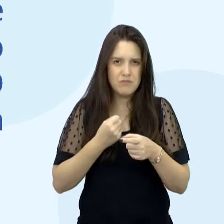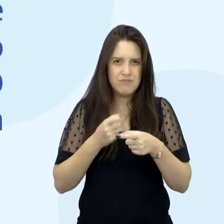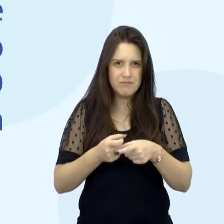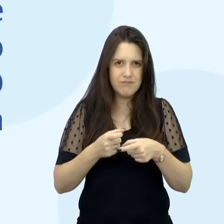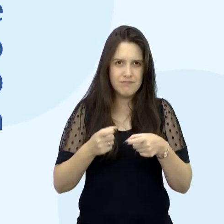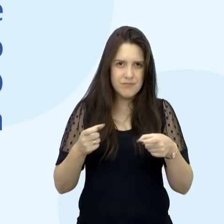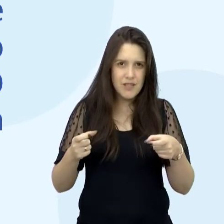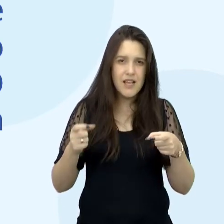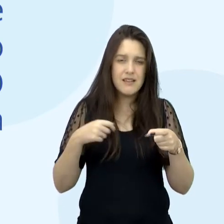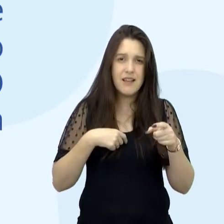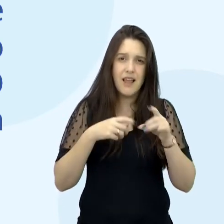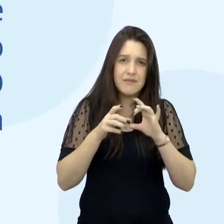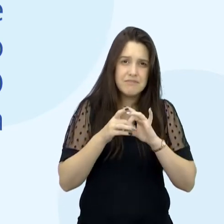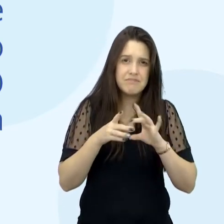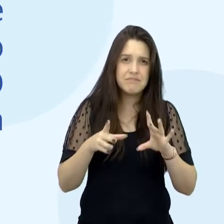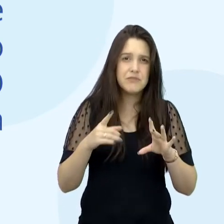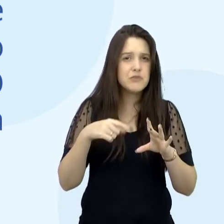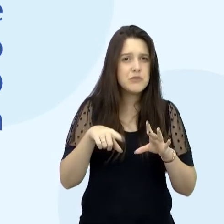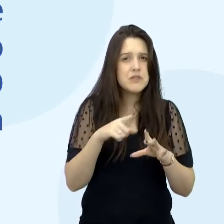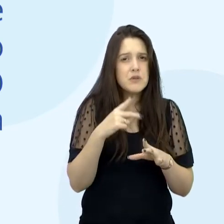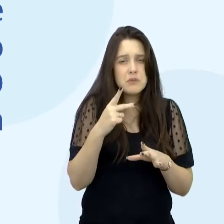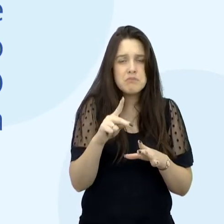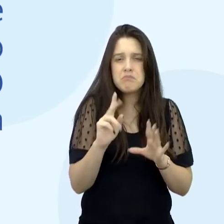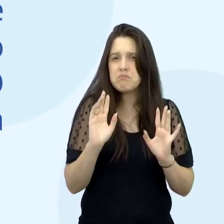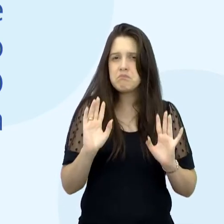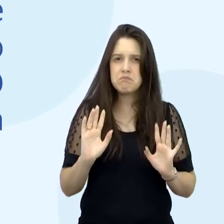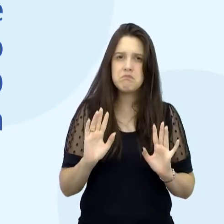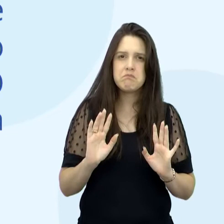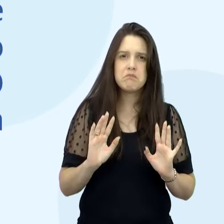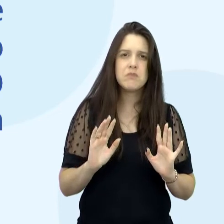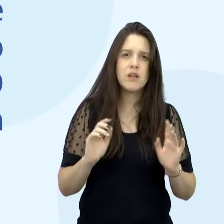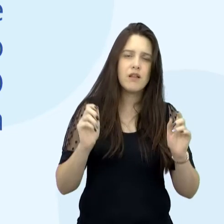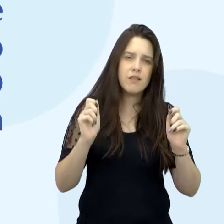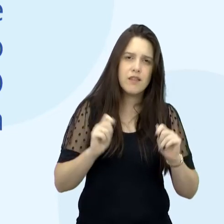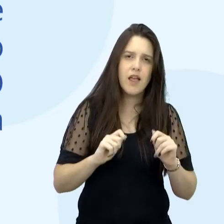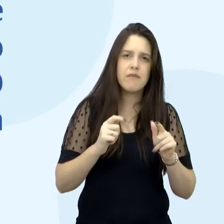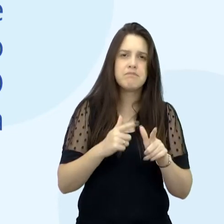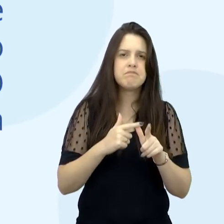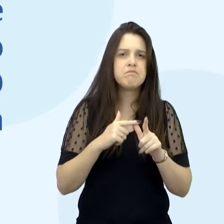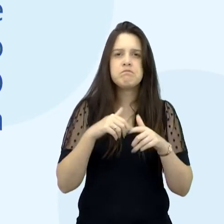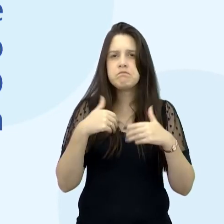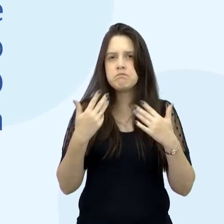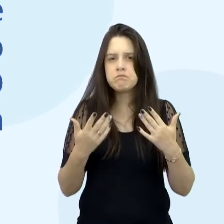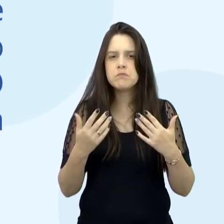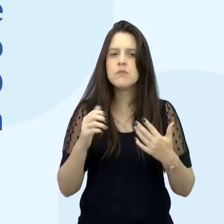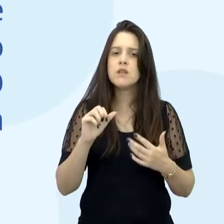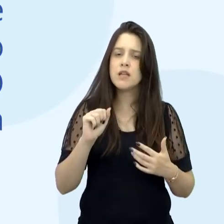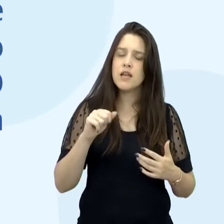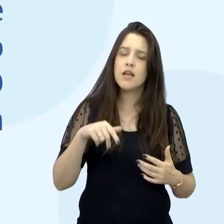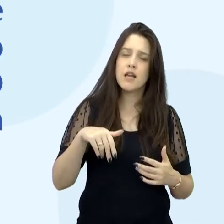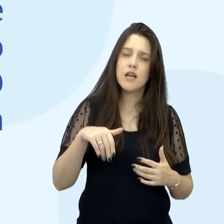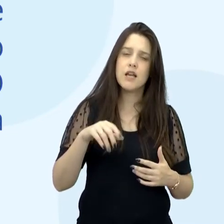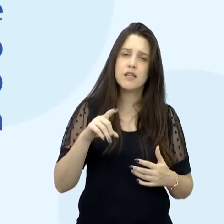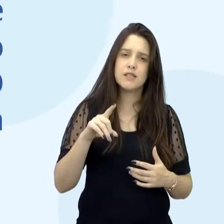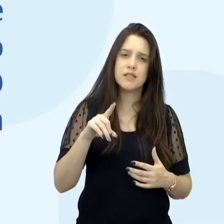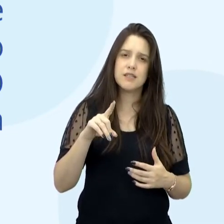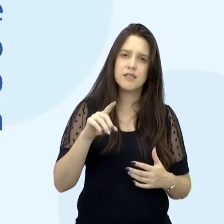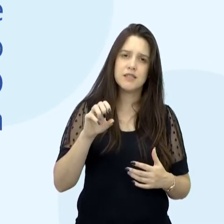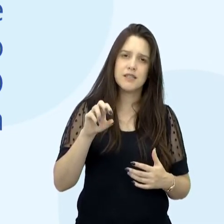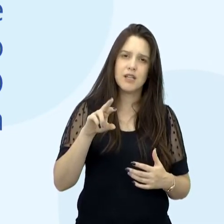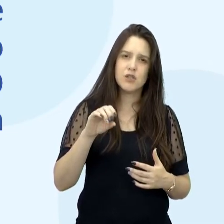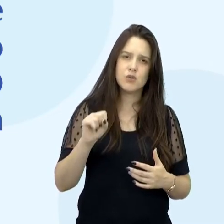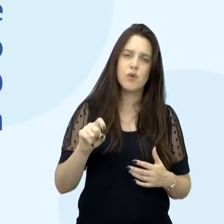não disponibiliza do seu caixa, né, do seu fluxo de caixa todo mês. Então, Anderson resolveu fazer um empréstimo no valor